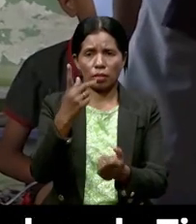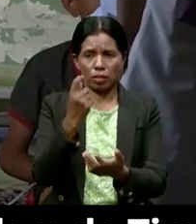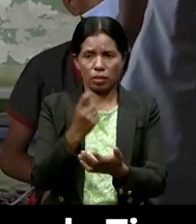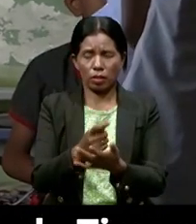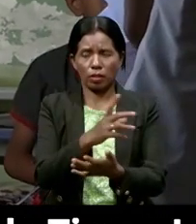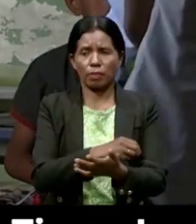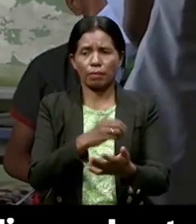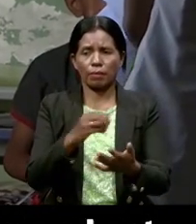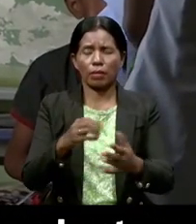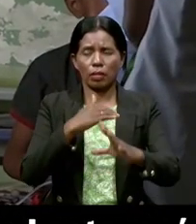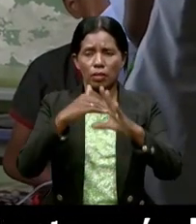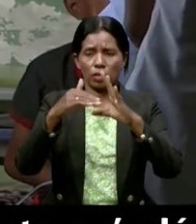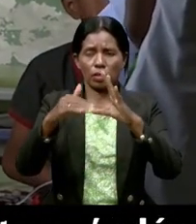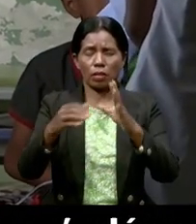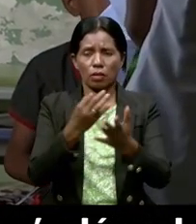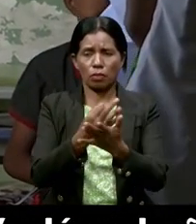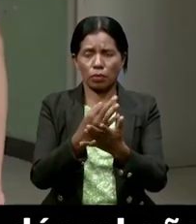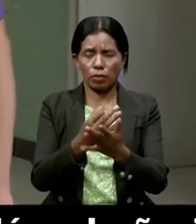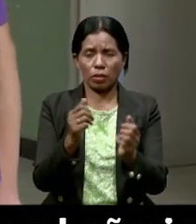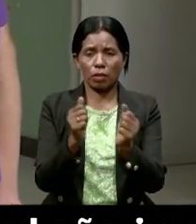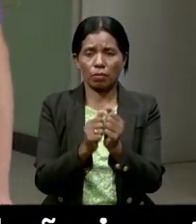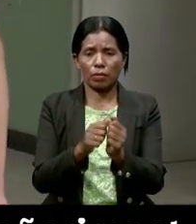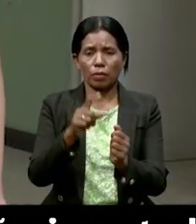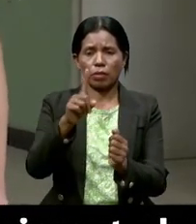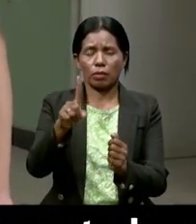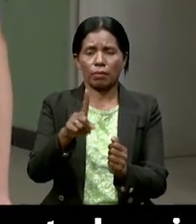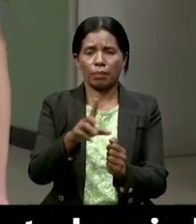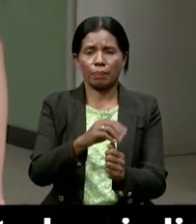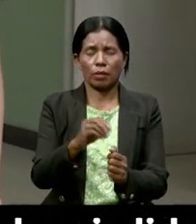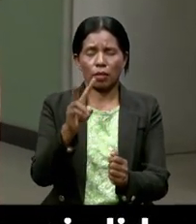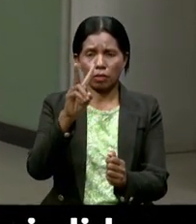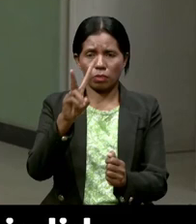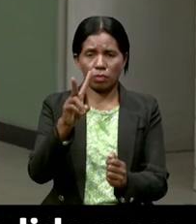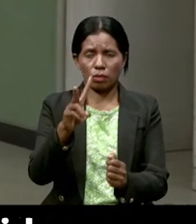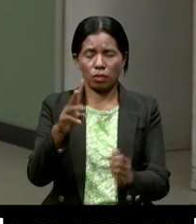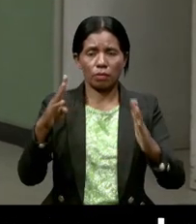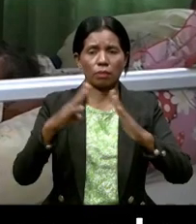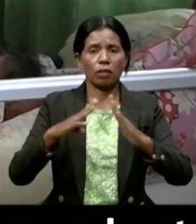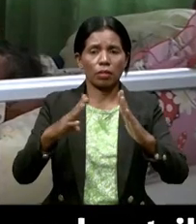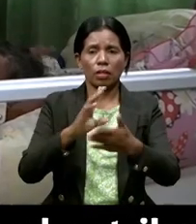transferência público, tocon sanulo resin rua, capital menor, tocon rua resin, no capital